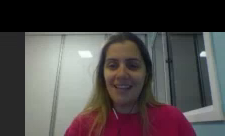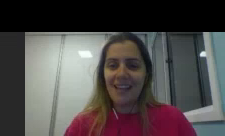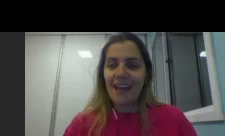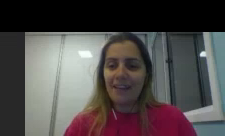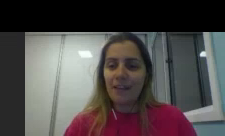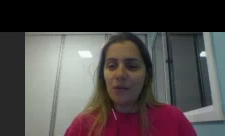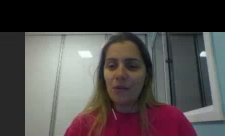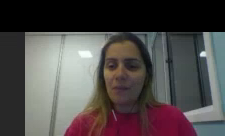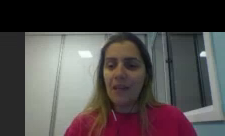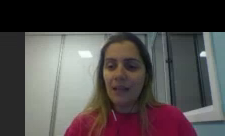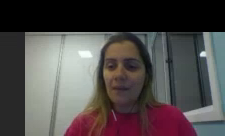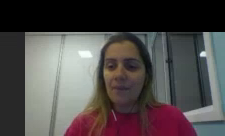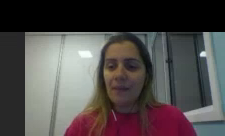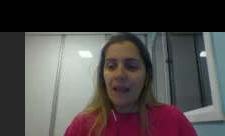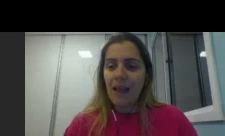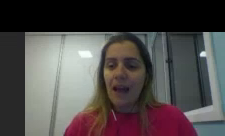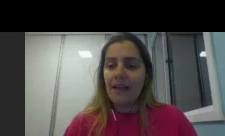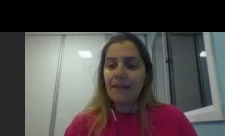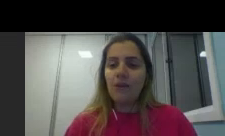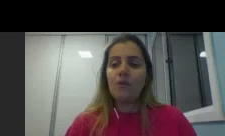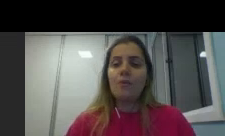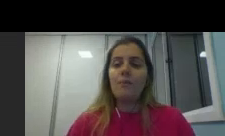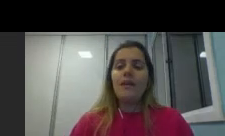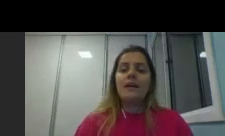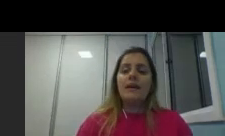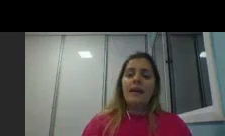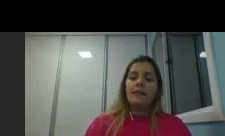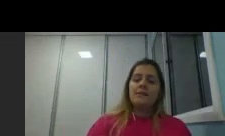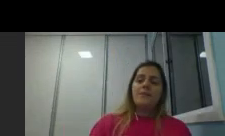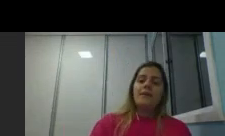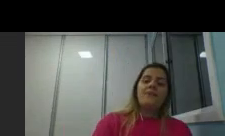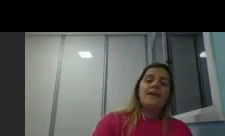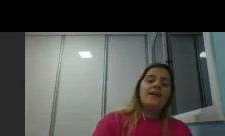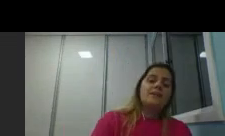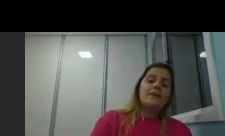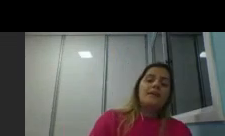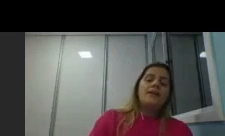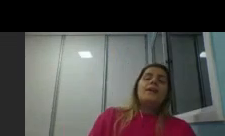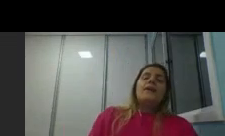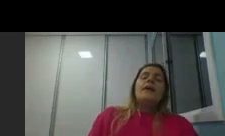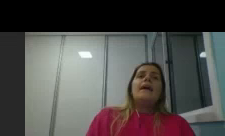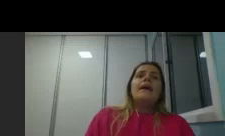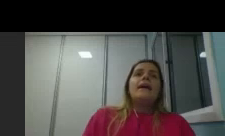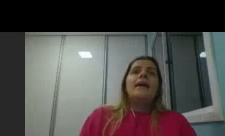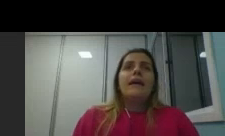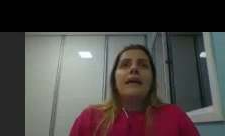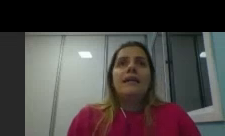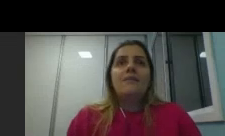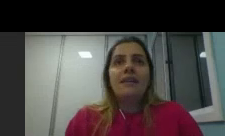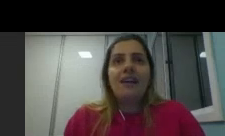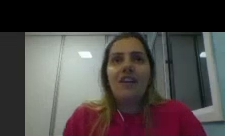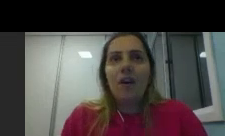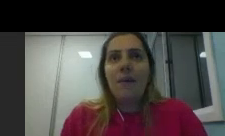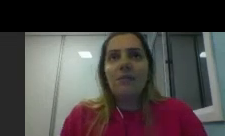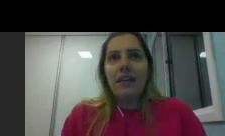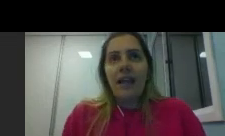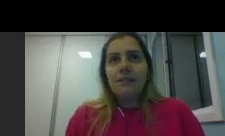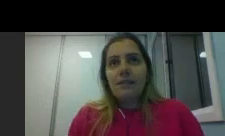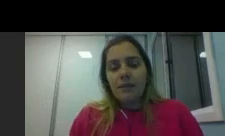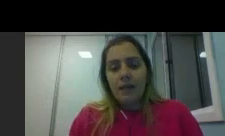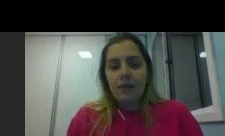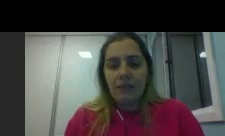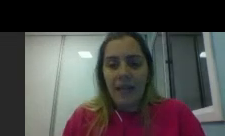outro? Heterocromia, né? A heterocromia, ela se manifesta, na verdade, aí é